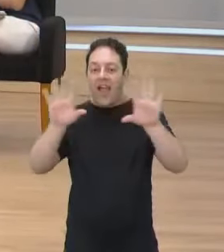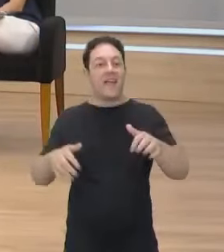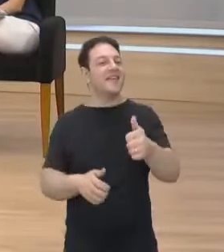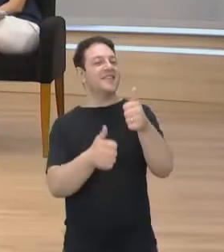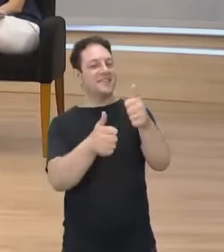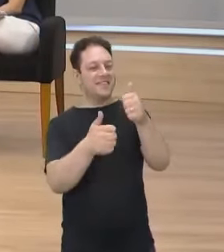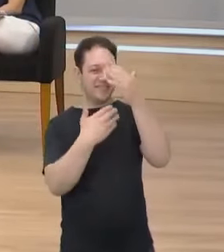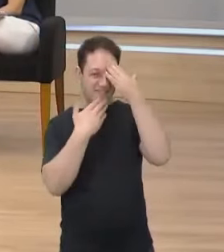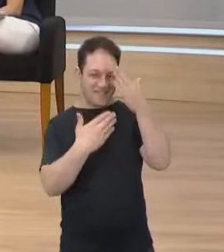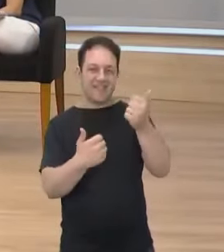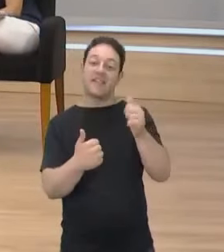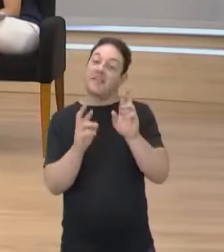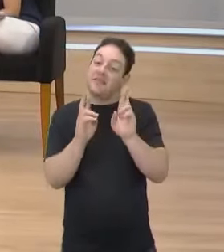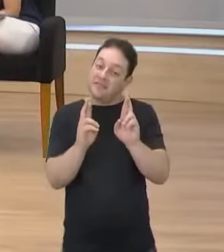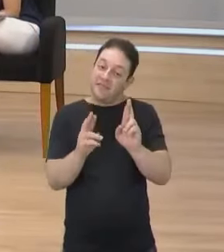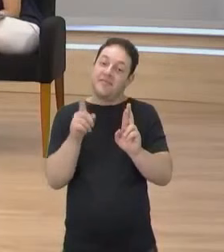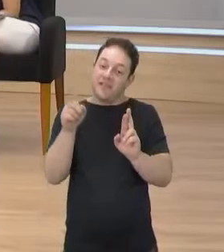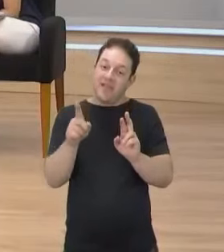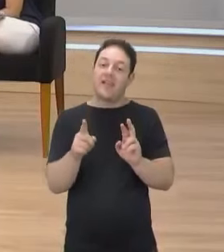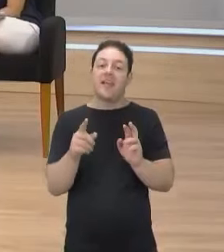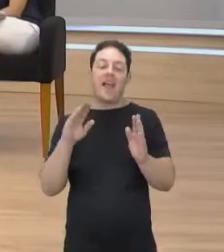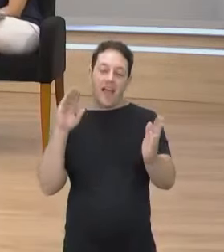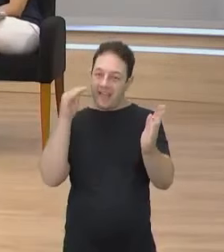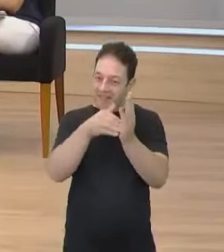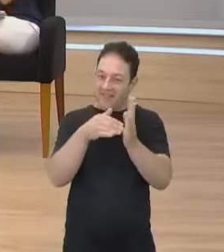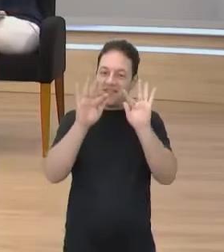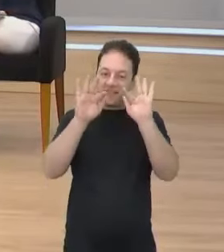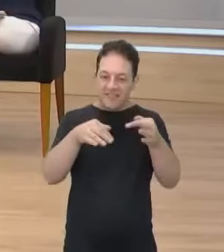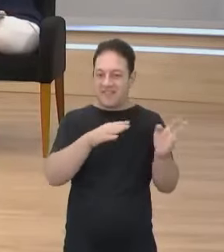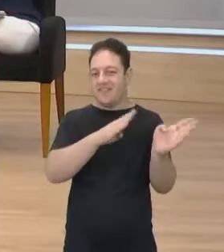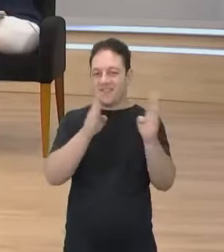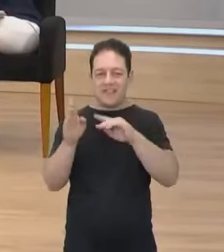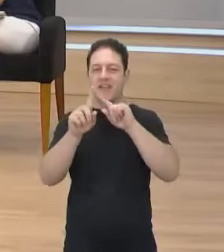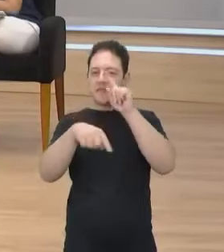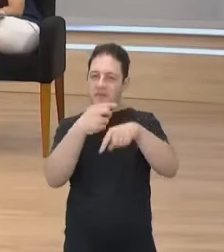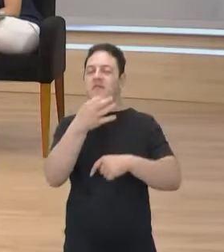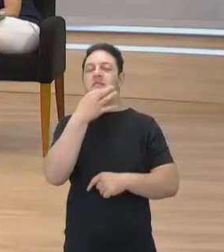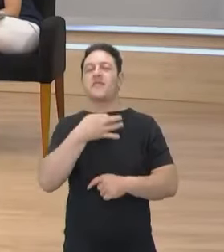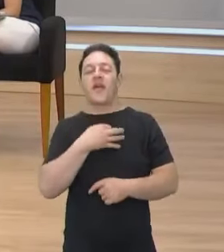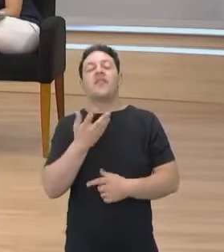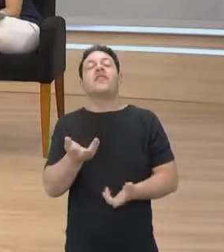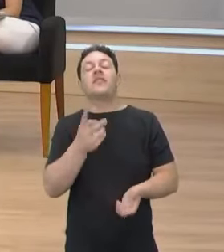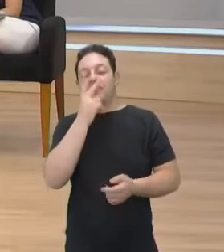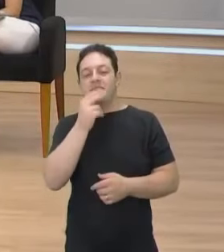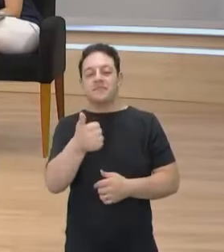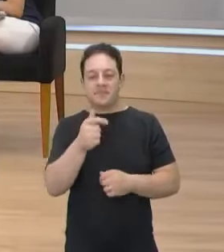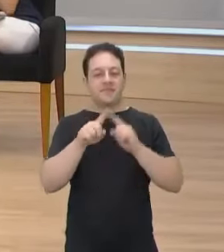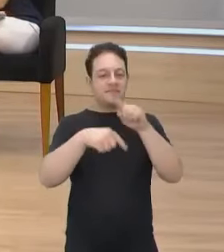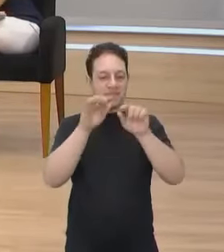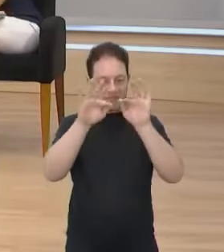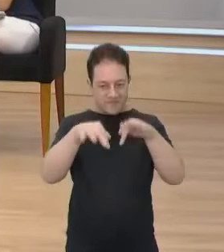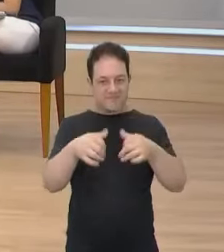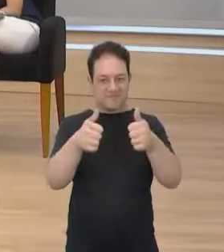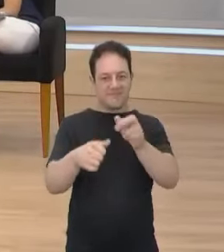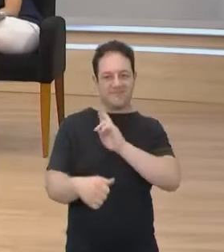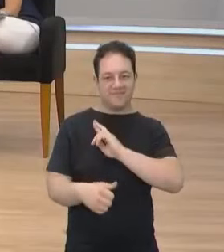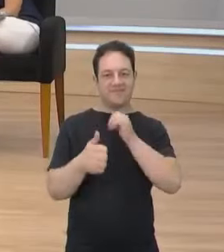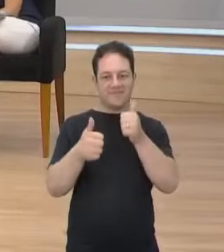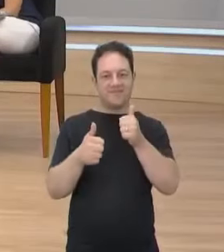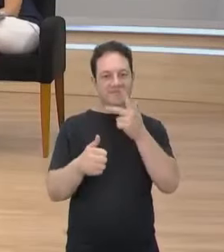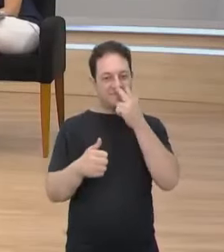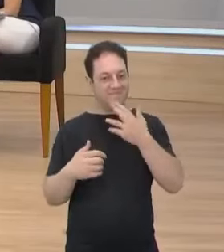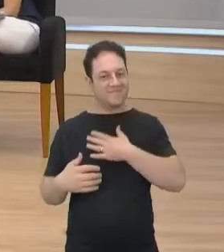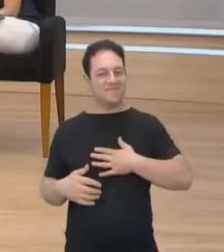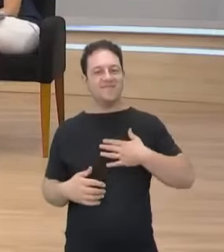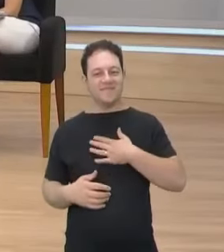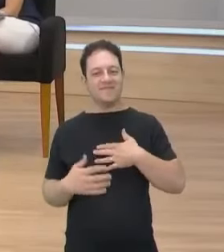bom, eu espero que ela ache até o final. Depois, Gisele, fala pra gente o que você achou lá no final, pra gente... A gente fica